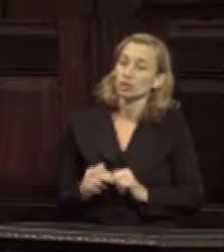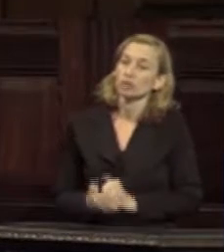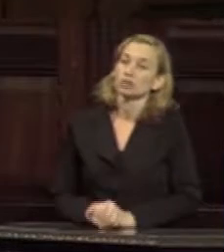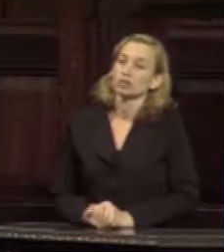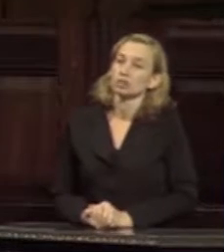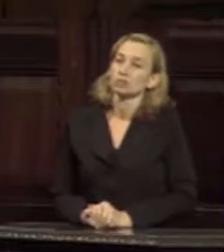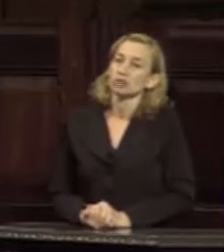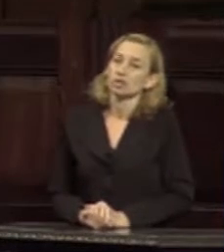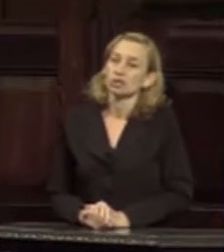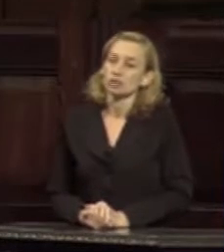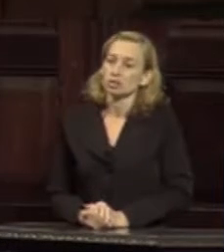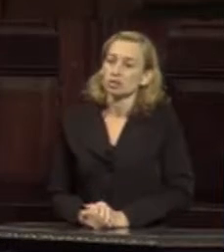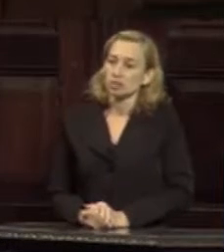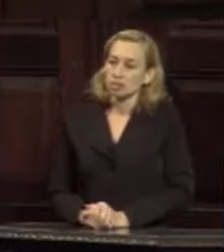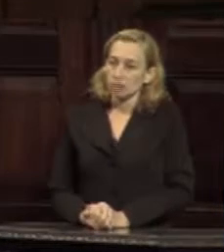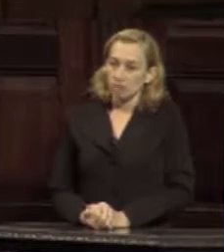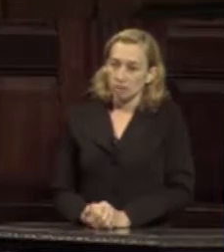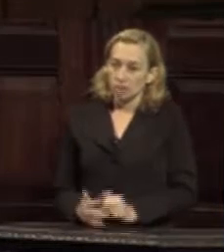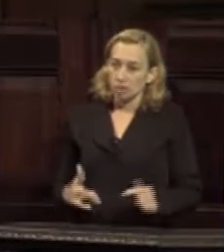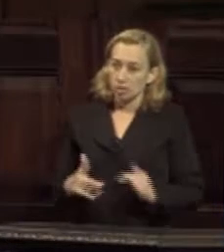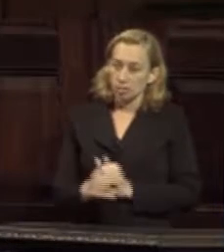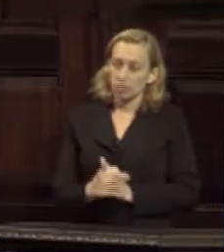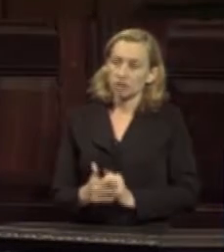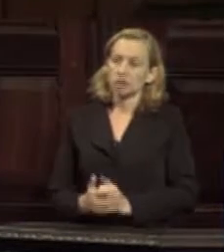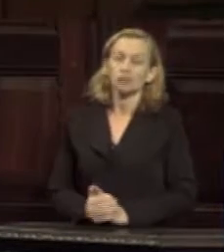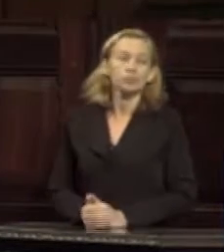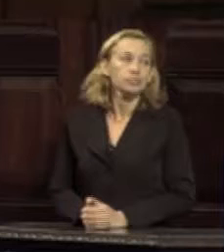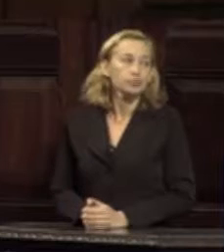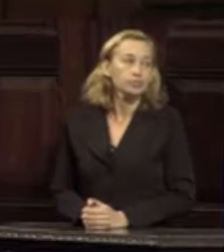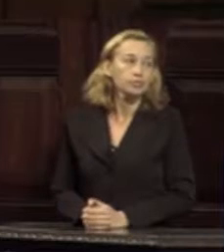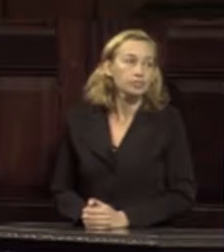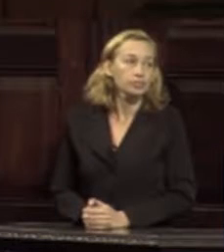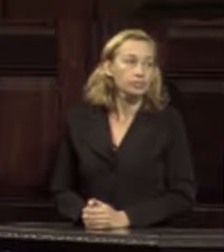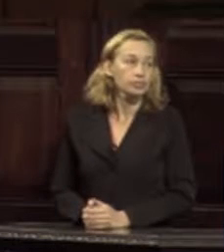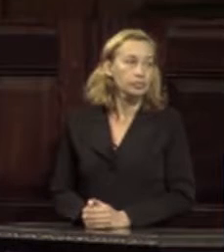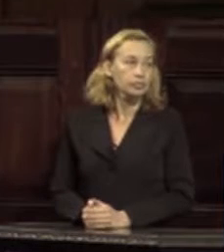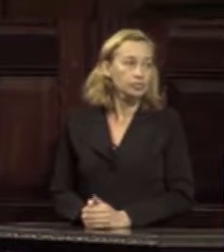esse caminho de intervenção federal.